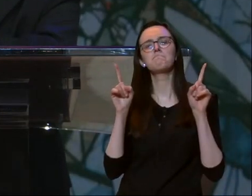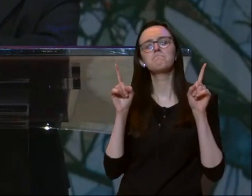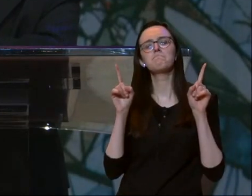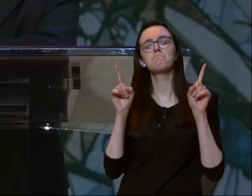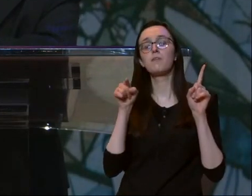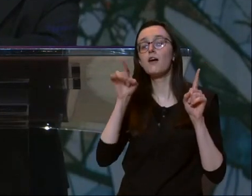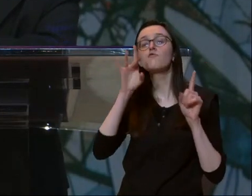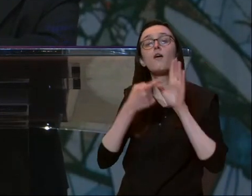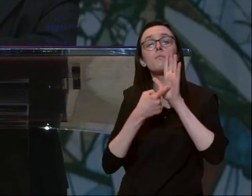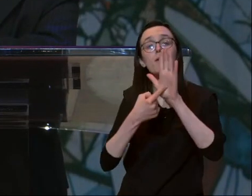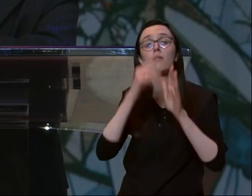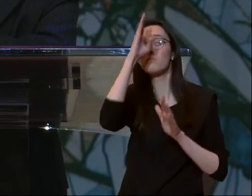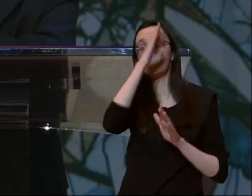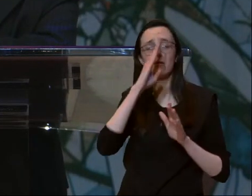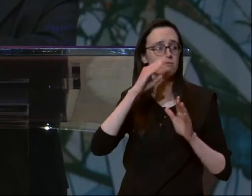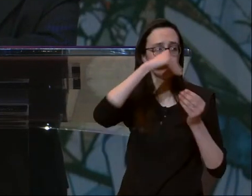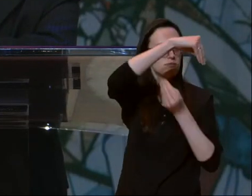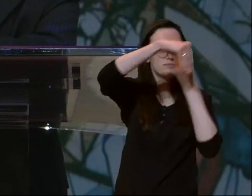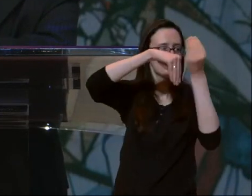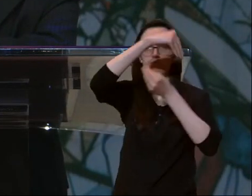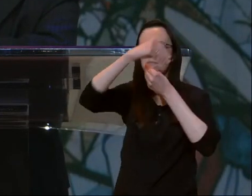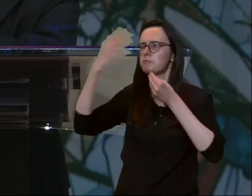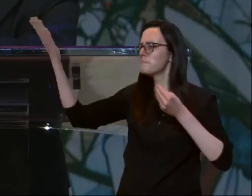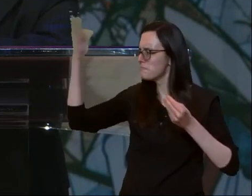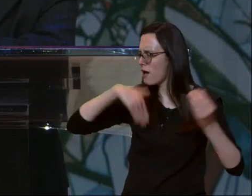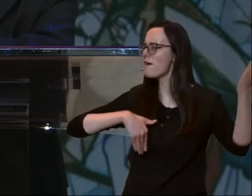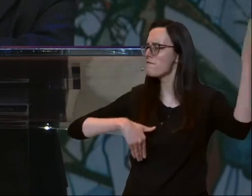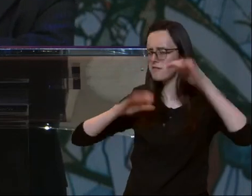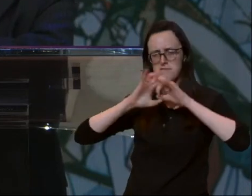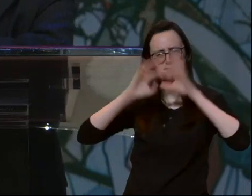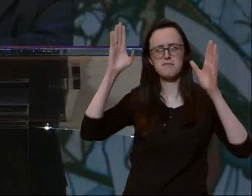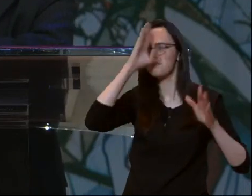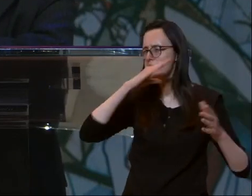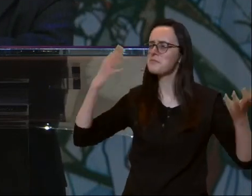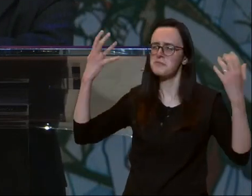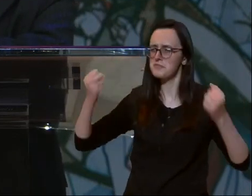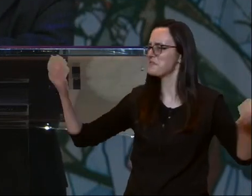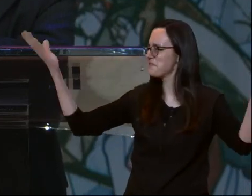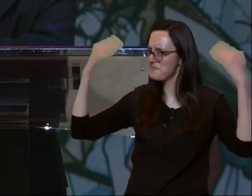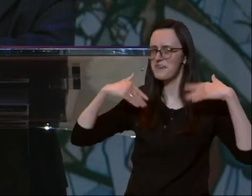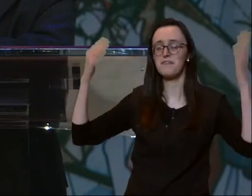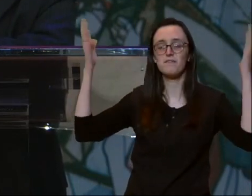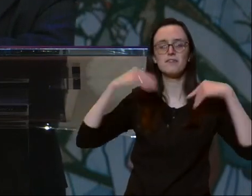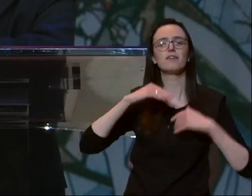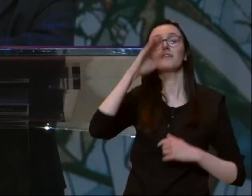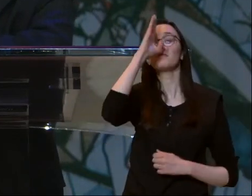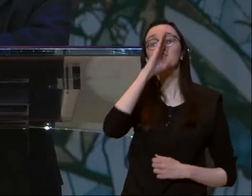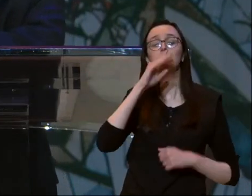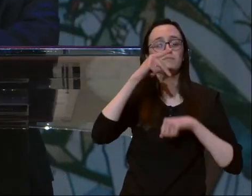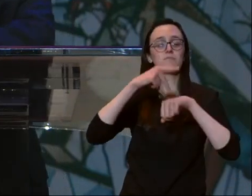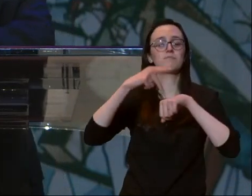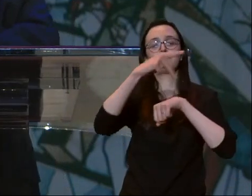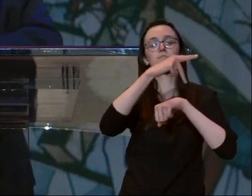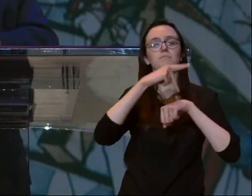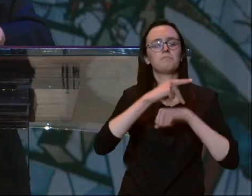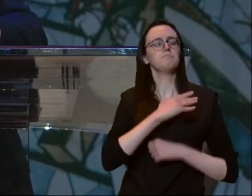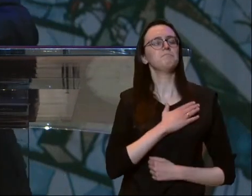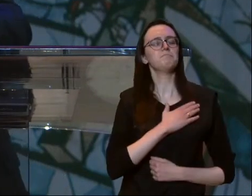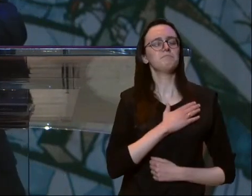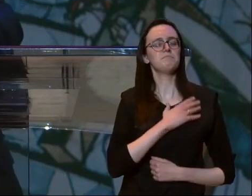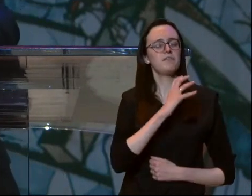uma amostra que o Brasil recebe gente de todo o mundo, né? E essa pátria tão querida que tem